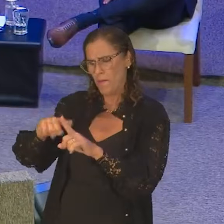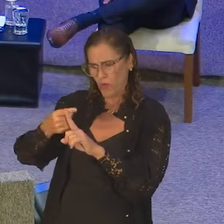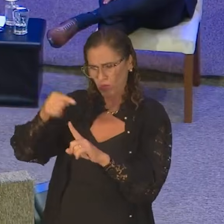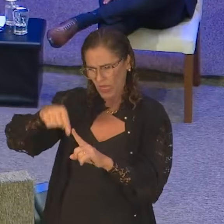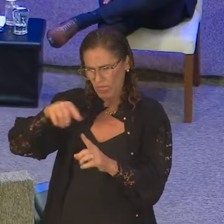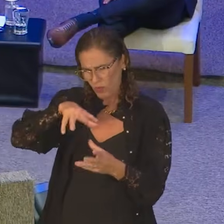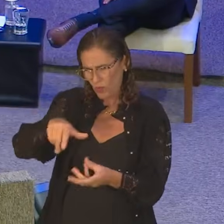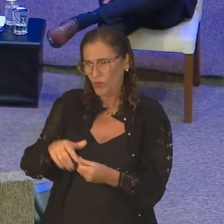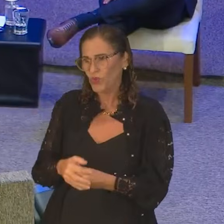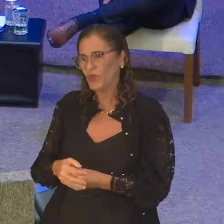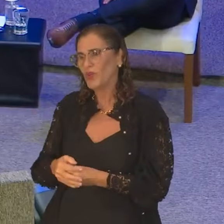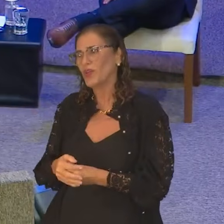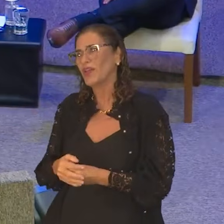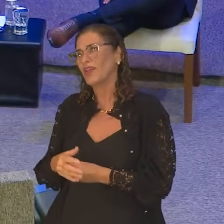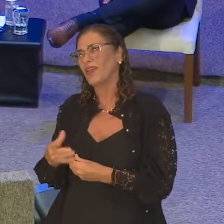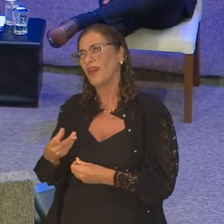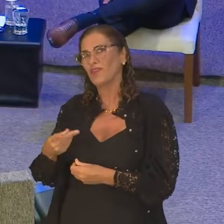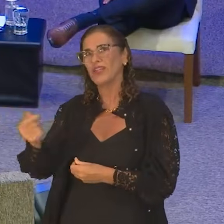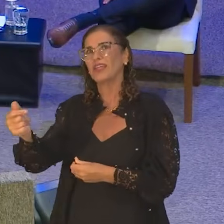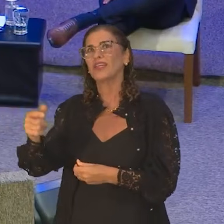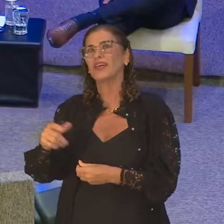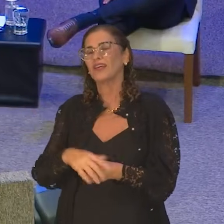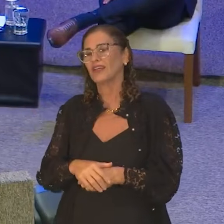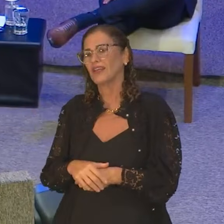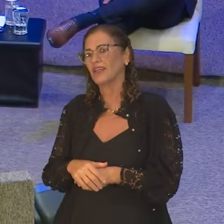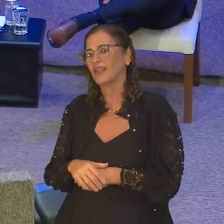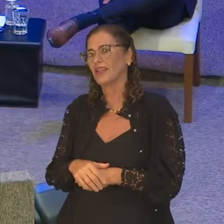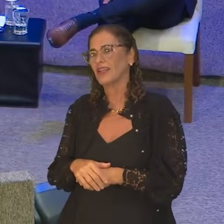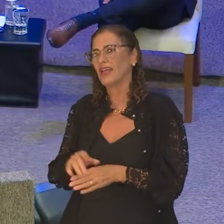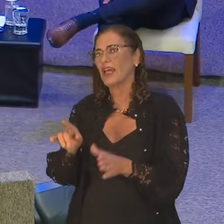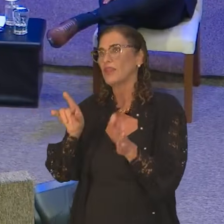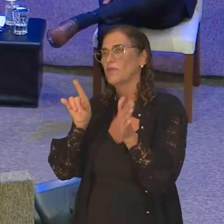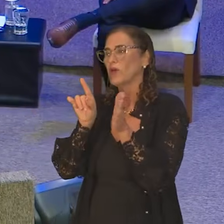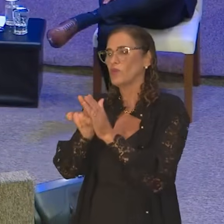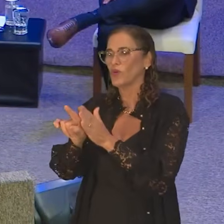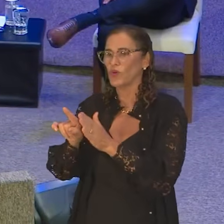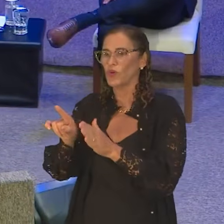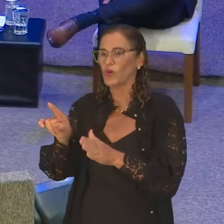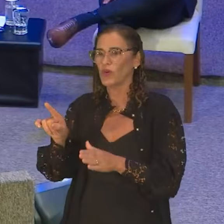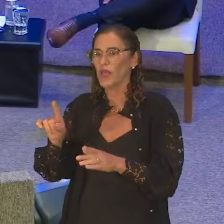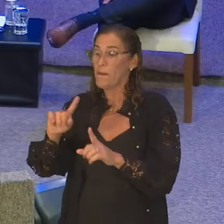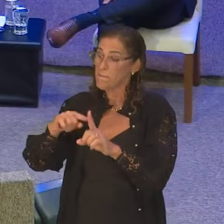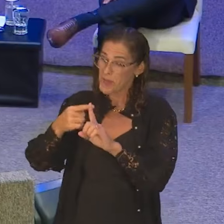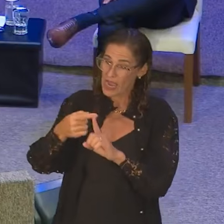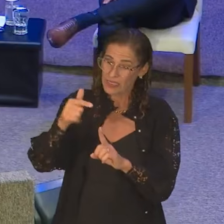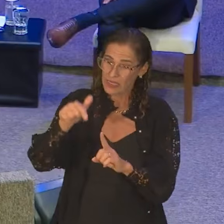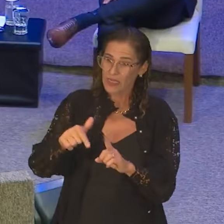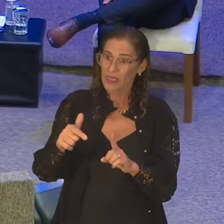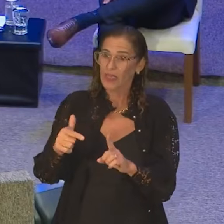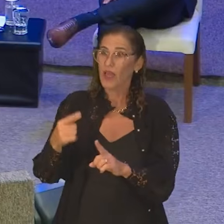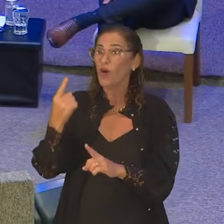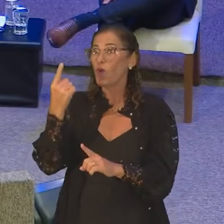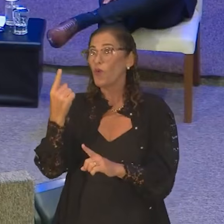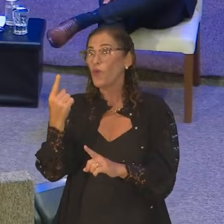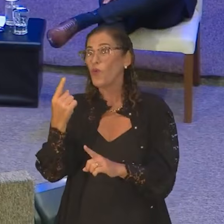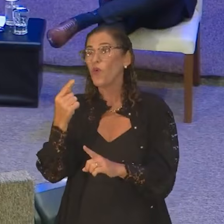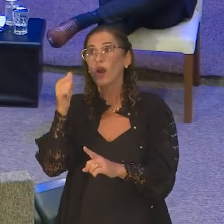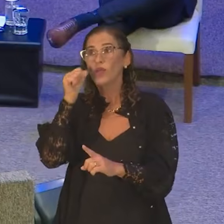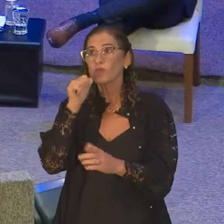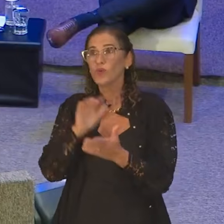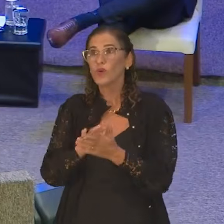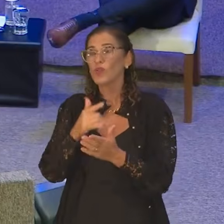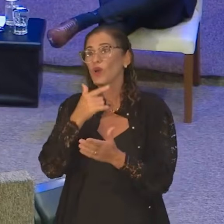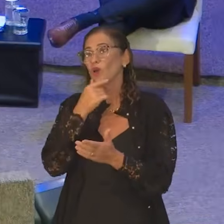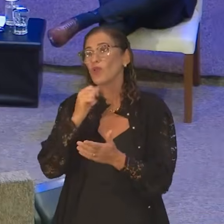nesse mundo e a vida eterna. Eu não estou perguntando por vida eterna. Você falou muito mais. E você me deu uma esposa e um filho.